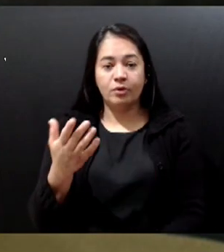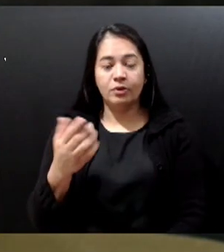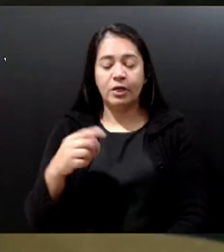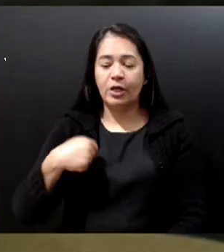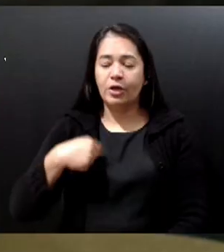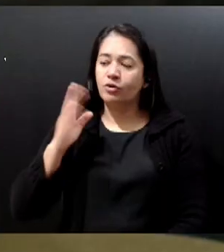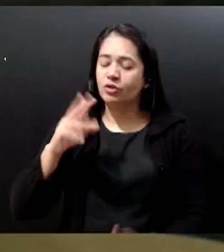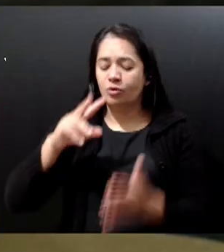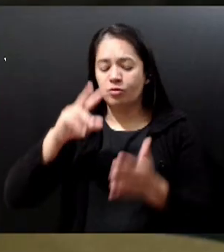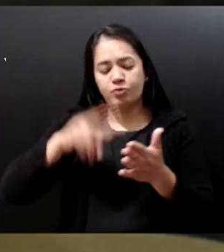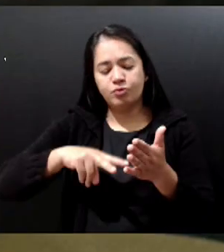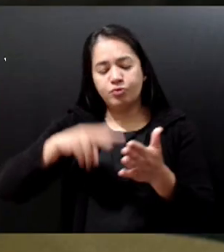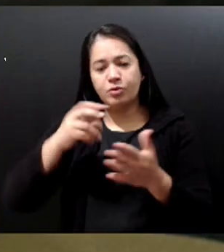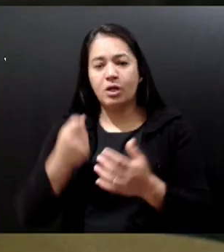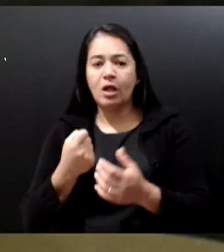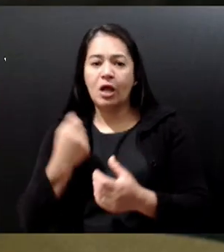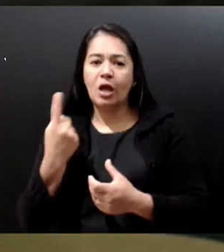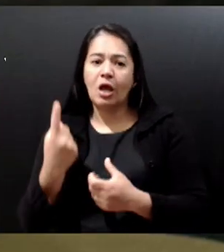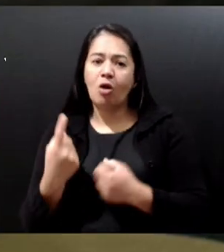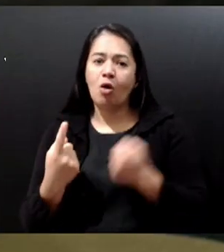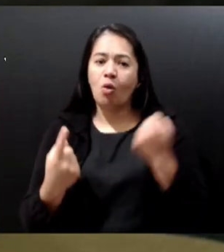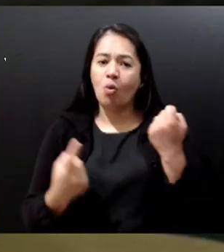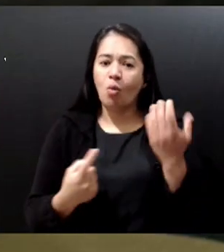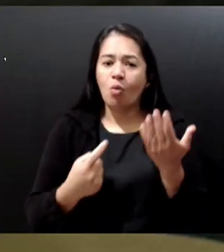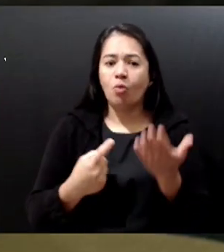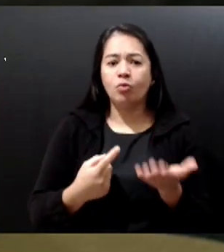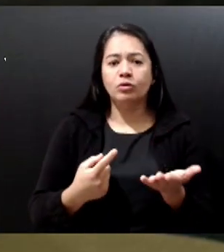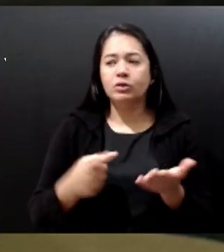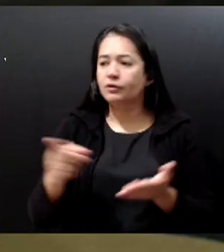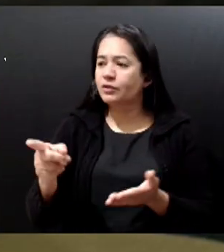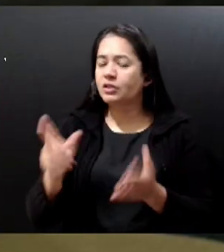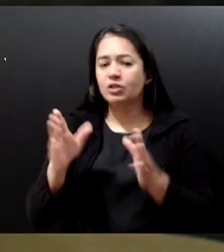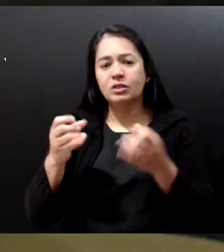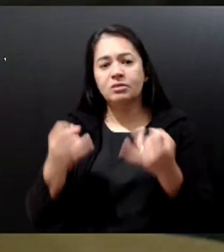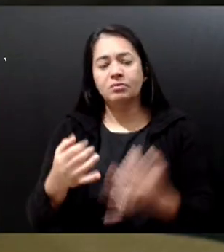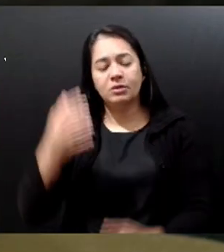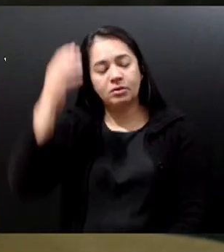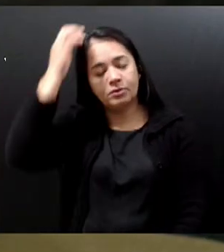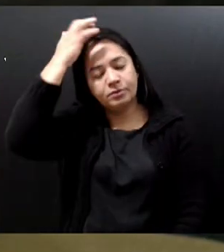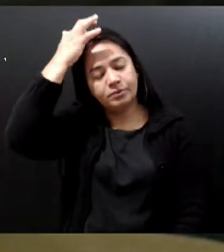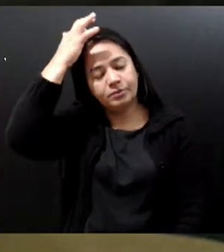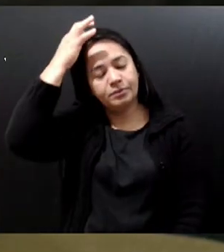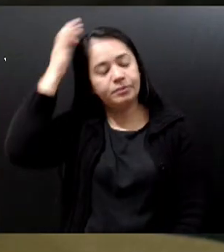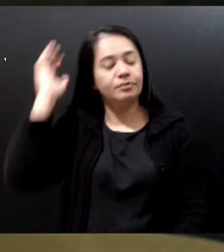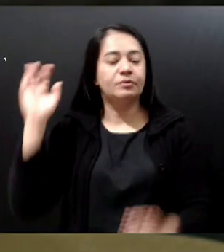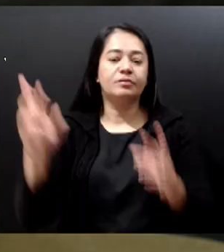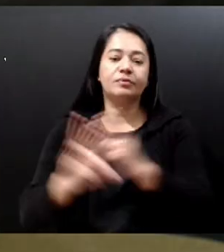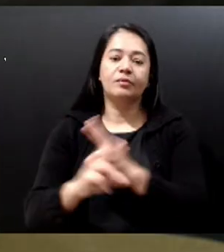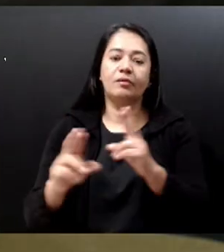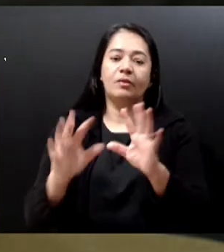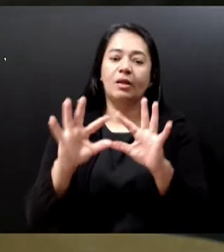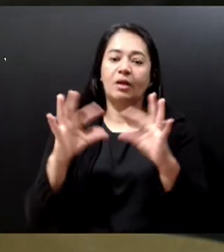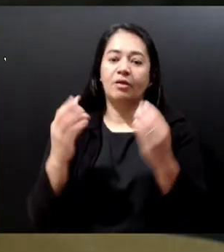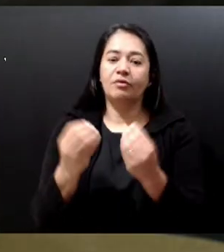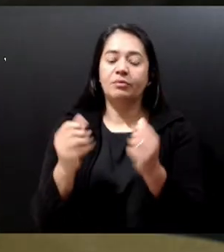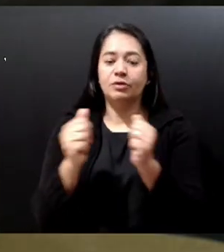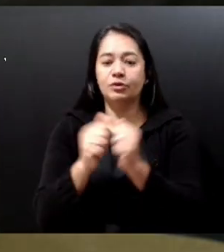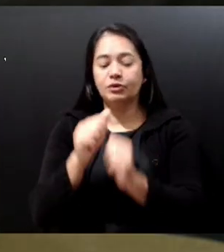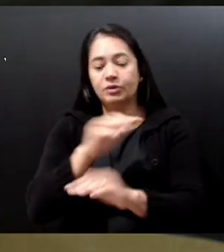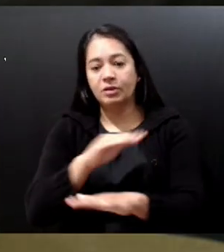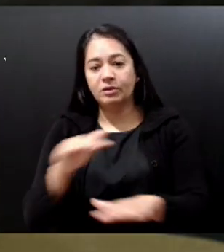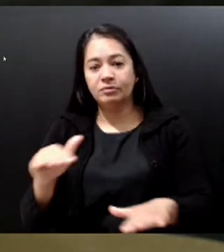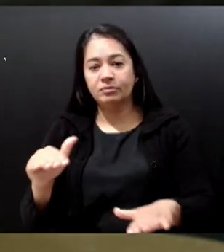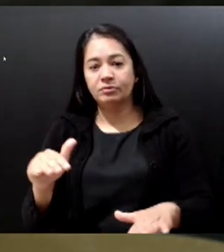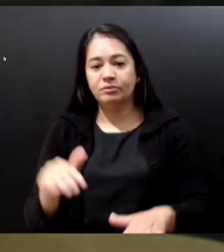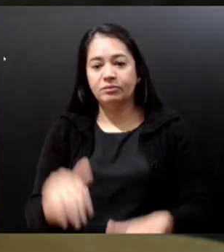falando isso que você acabou de nos trazer. A relação dessas famílias com as crianças, elas são uma relação assim